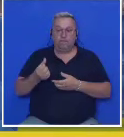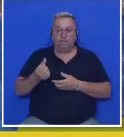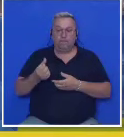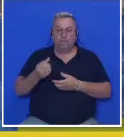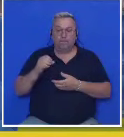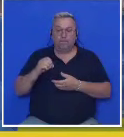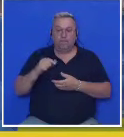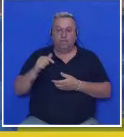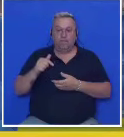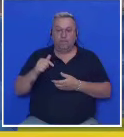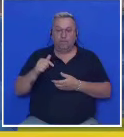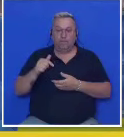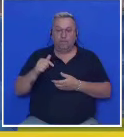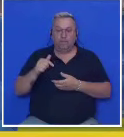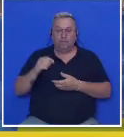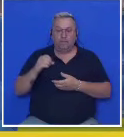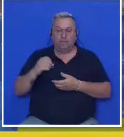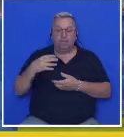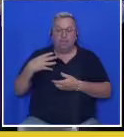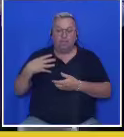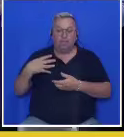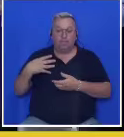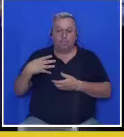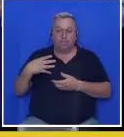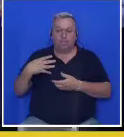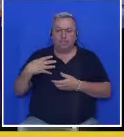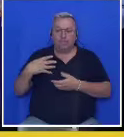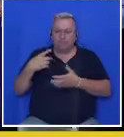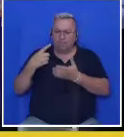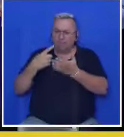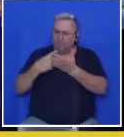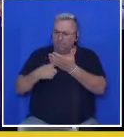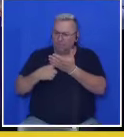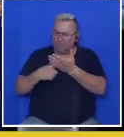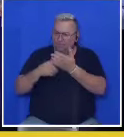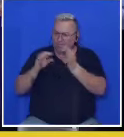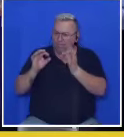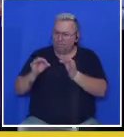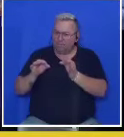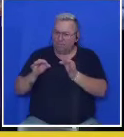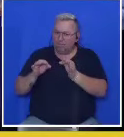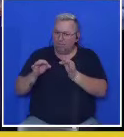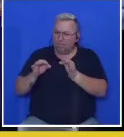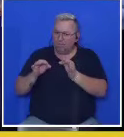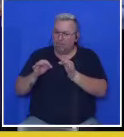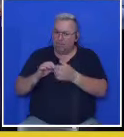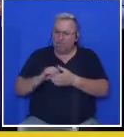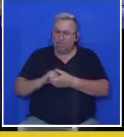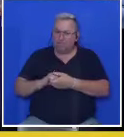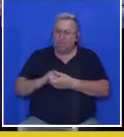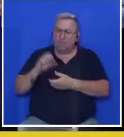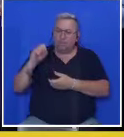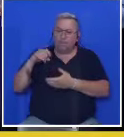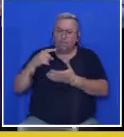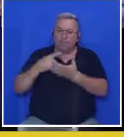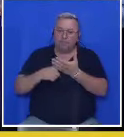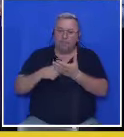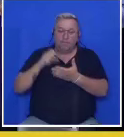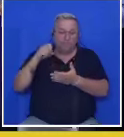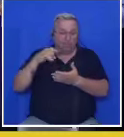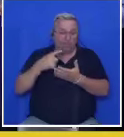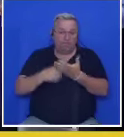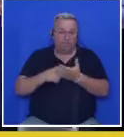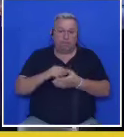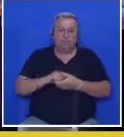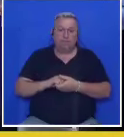22, 16, 07 e 04. Os auditores confirmam os números sorteados no dia de sorte? Sim, confirmo.